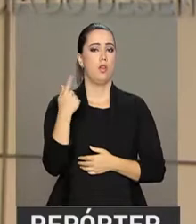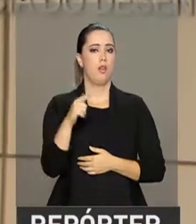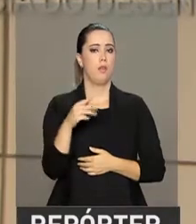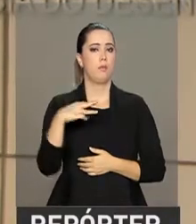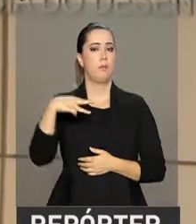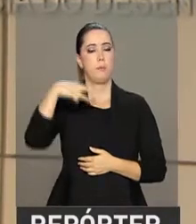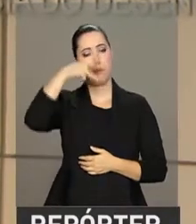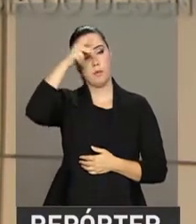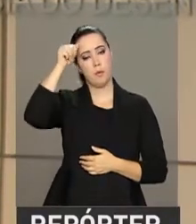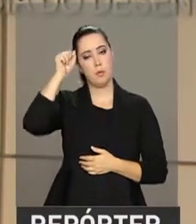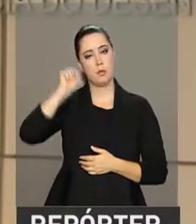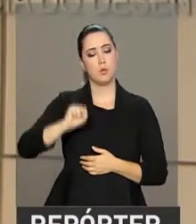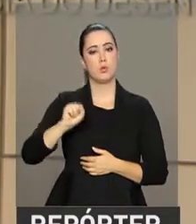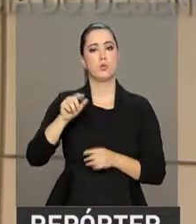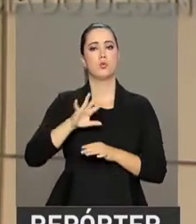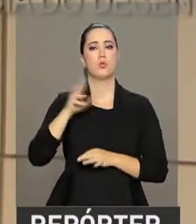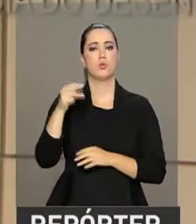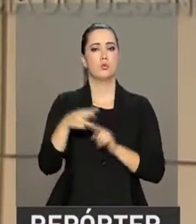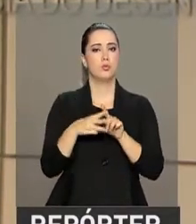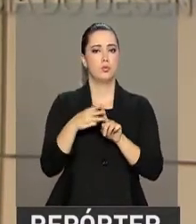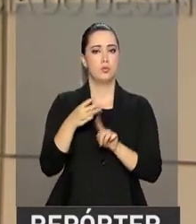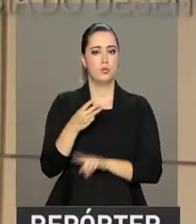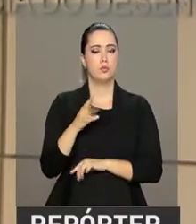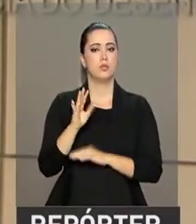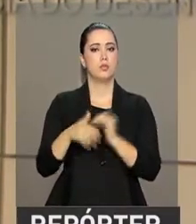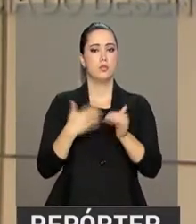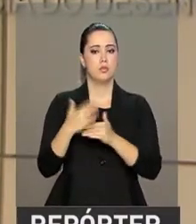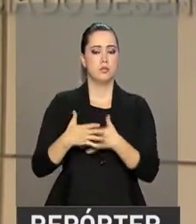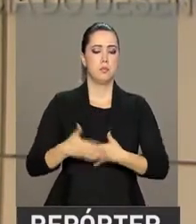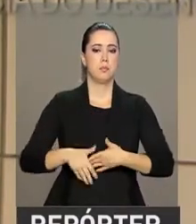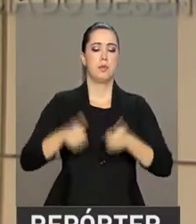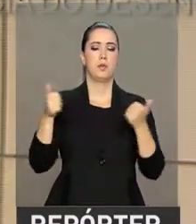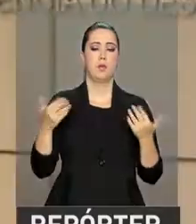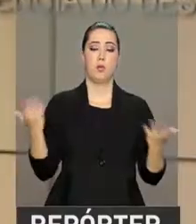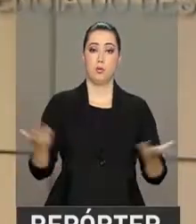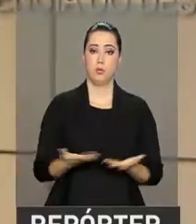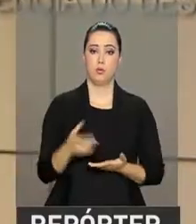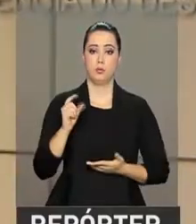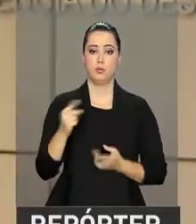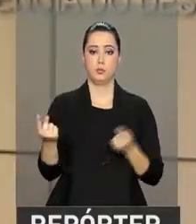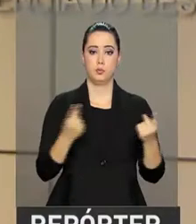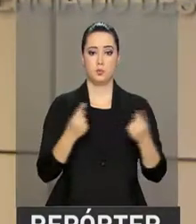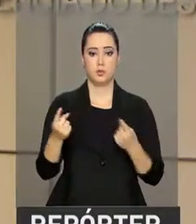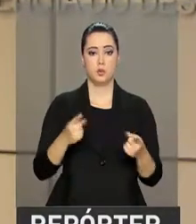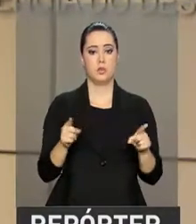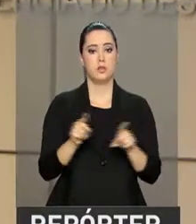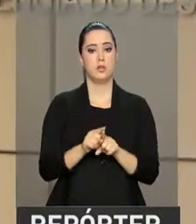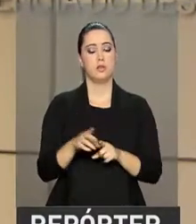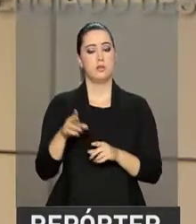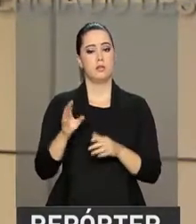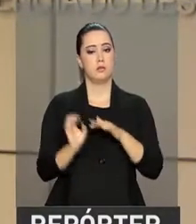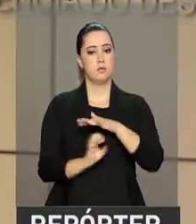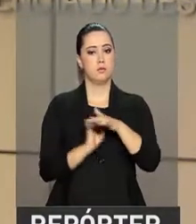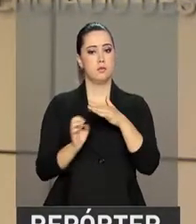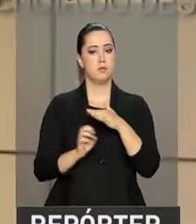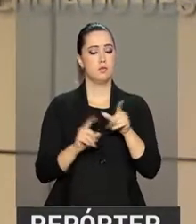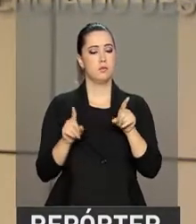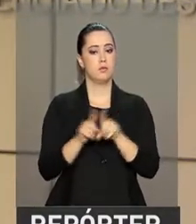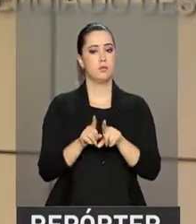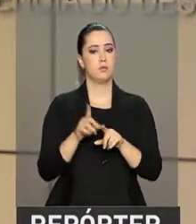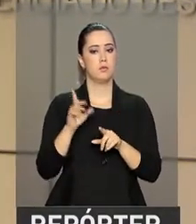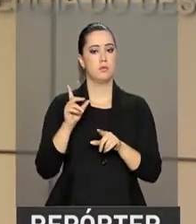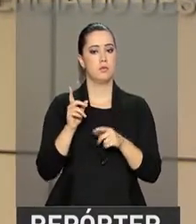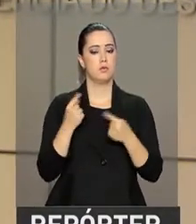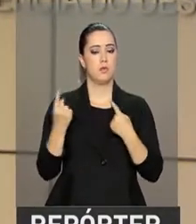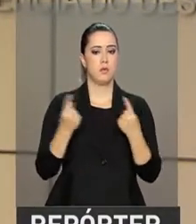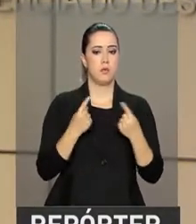mato grosso do sul todos os três estados eo distrito federal a evolução é muito grande e cada empresa ou seja pequeno grande um médio cada